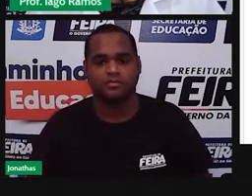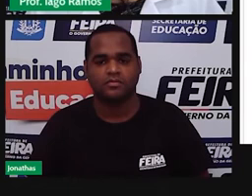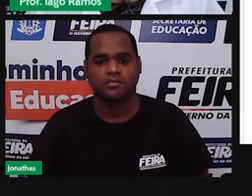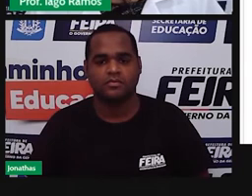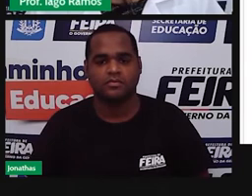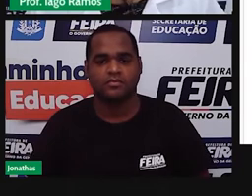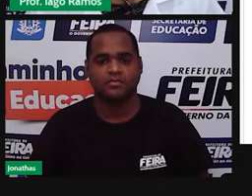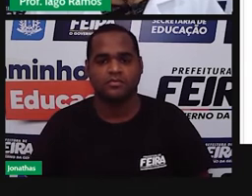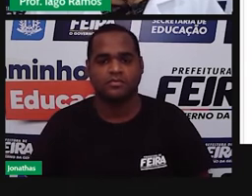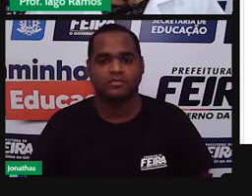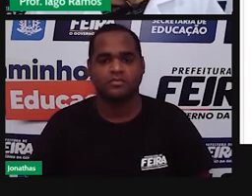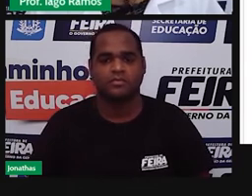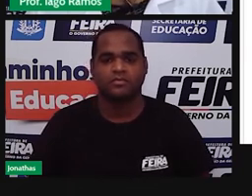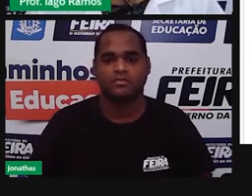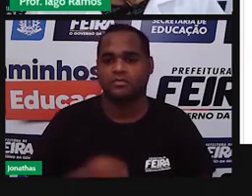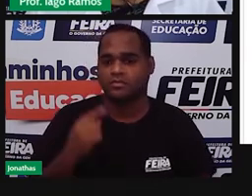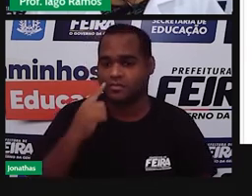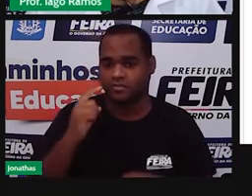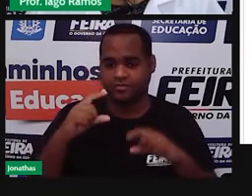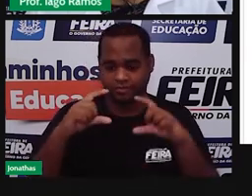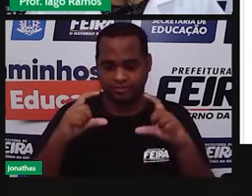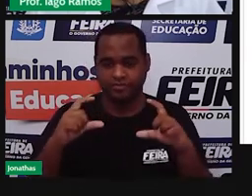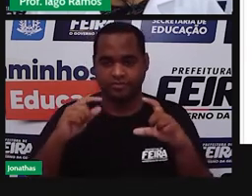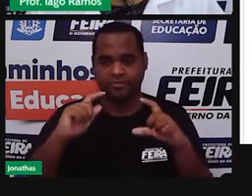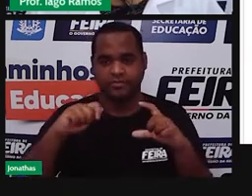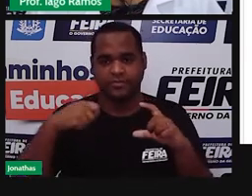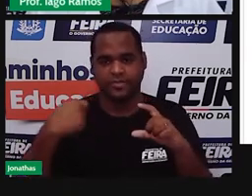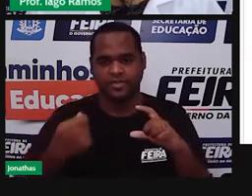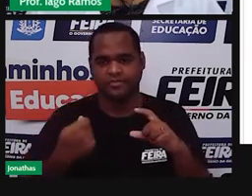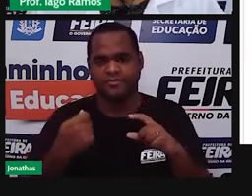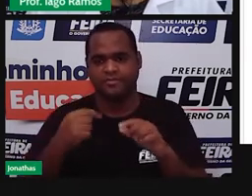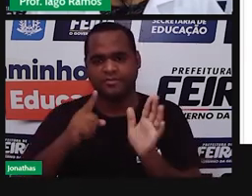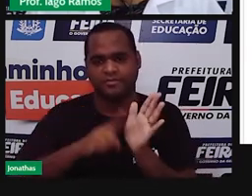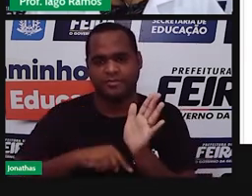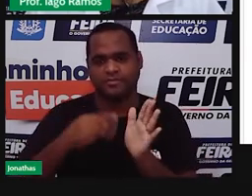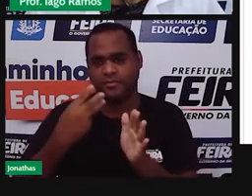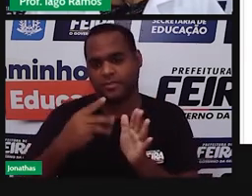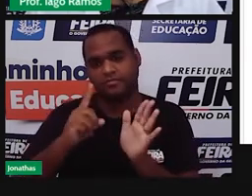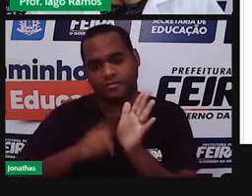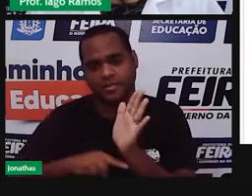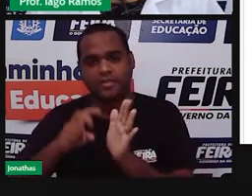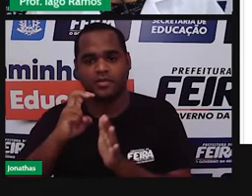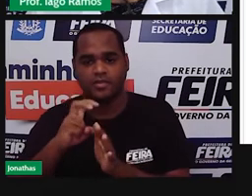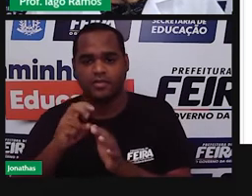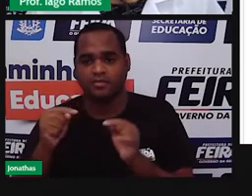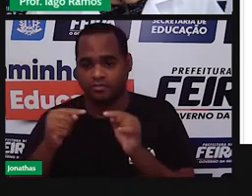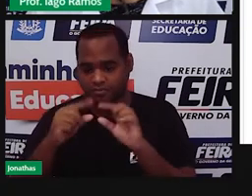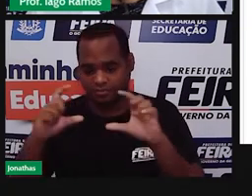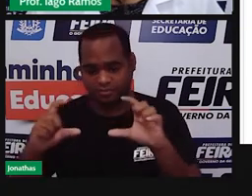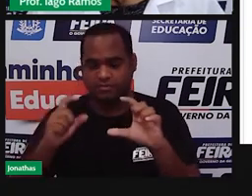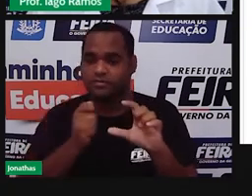Que escrito sem os parênteses é dessa forma. Tá? Então pode aparecer assim também.